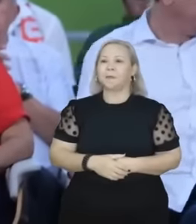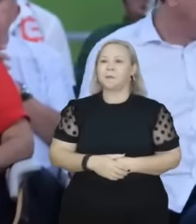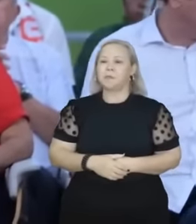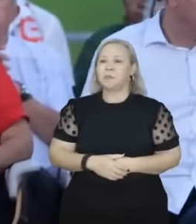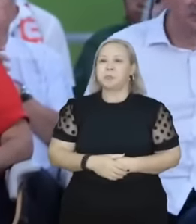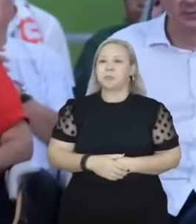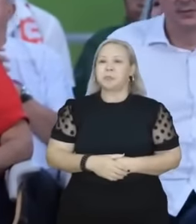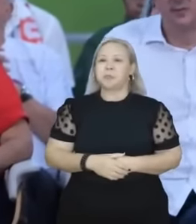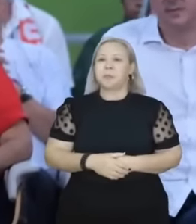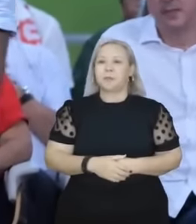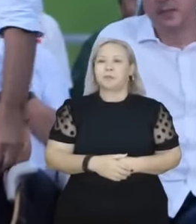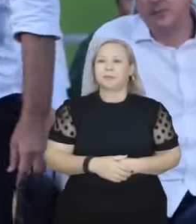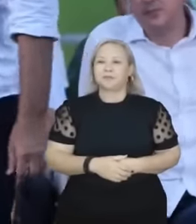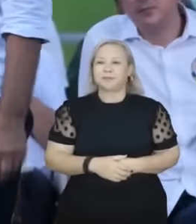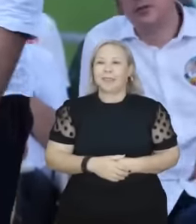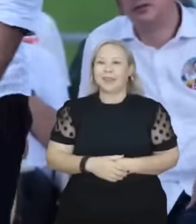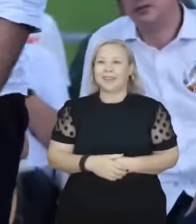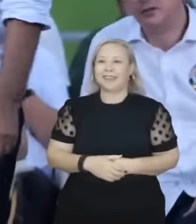Você